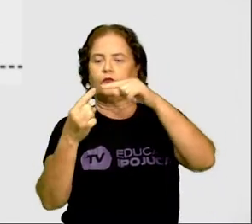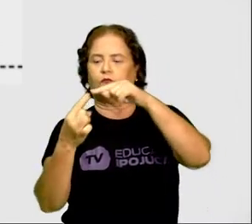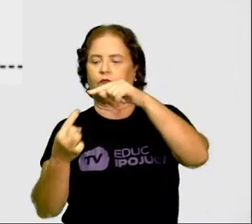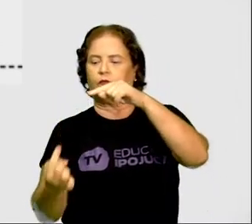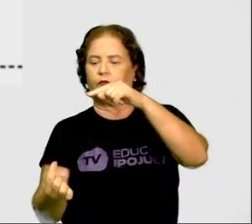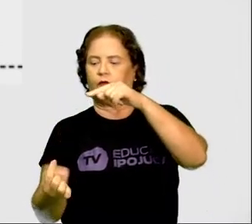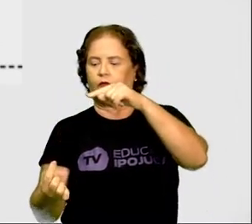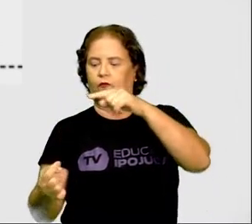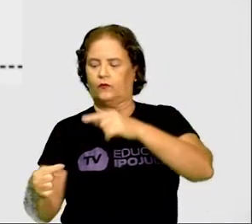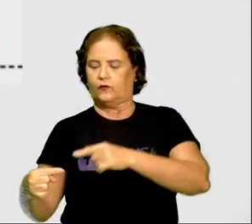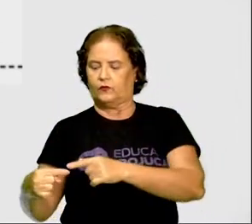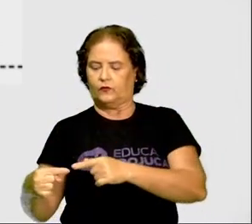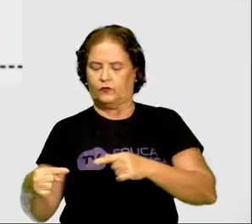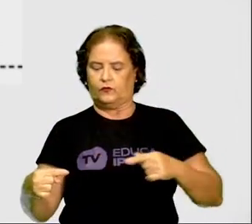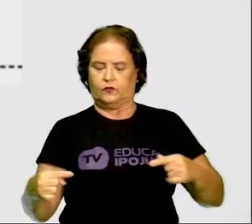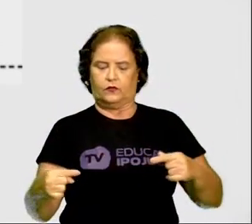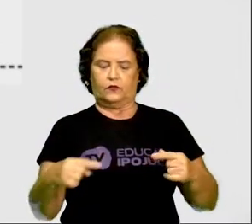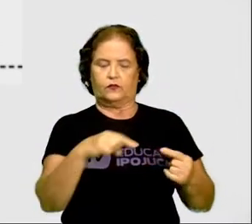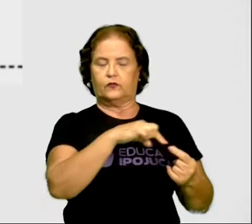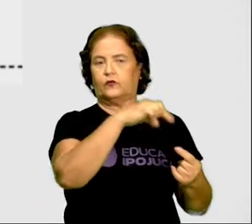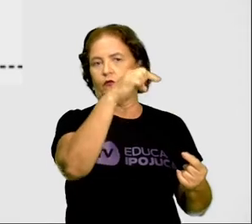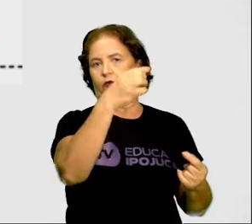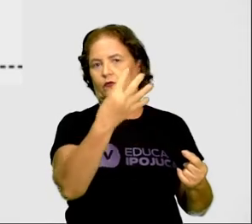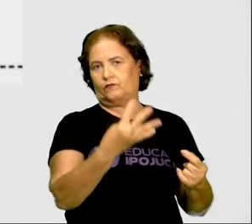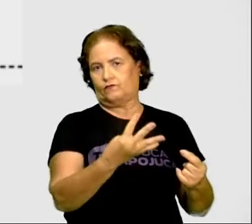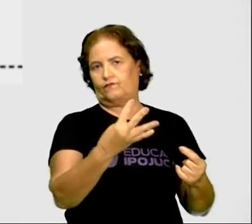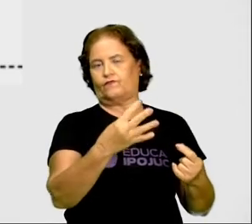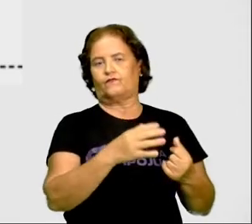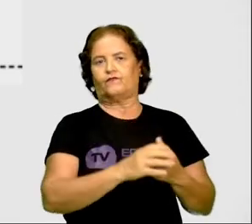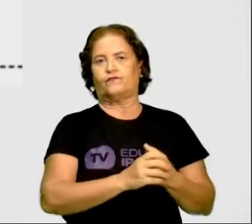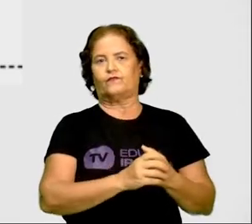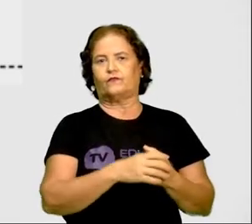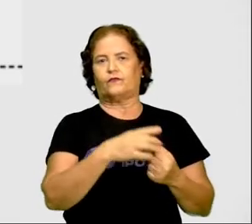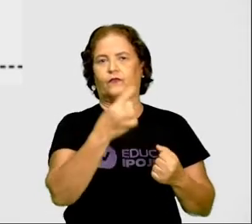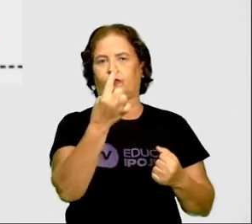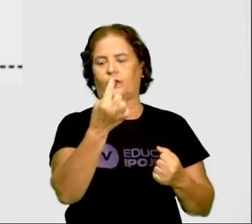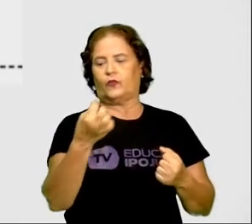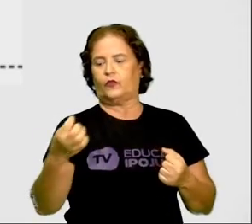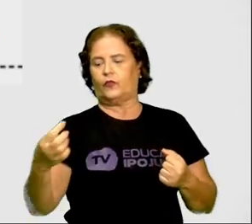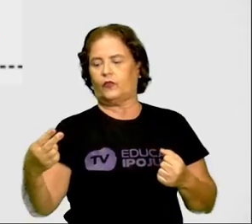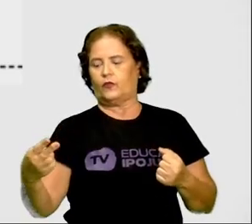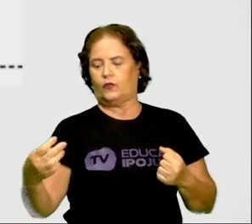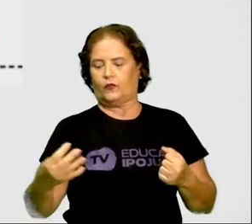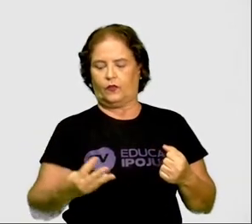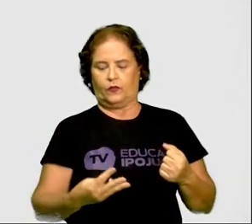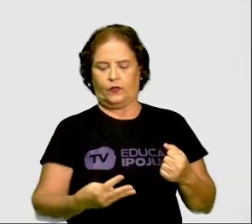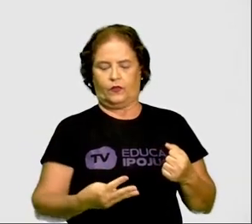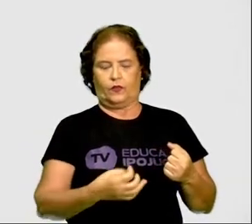1, 2, 3, 4. Formado por 4 retas que formam esta imagem.